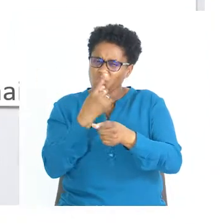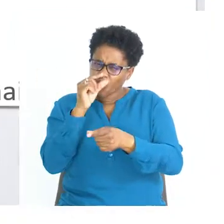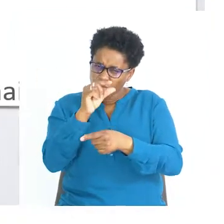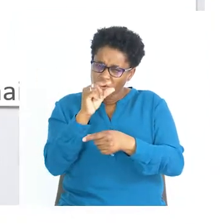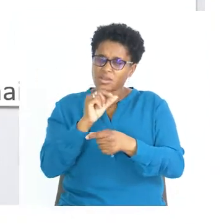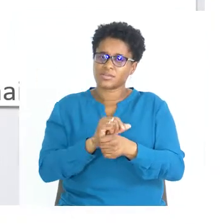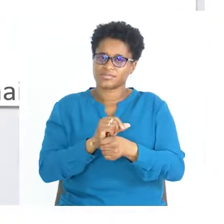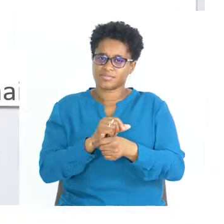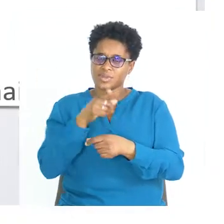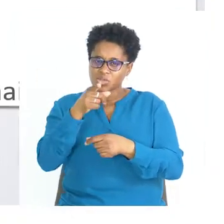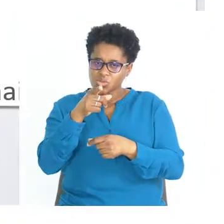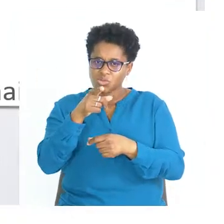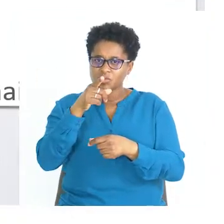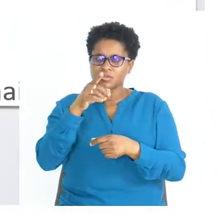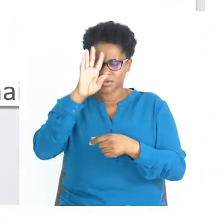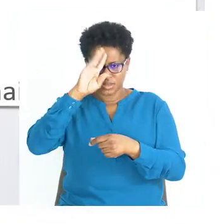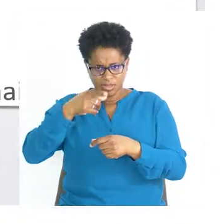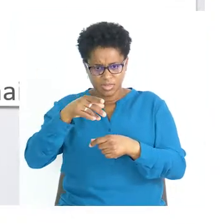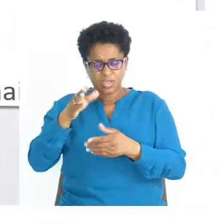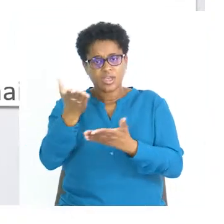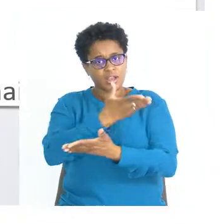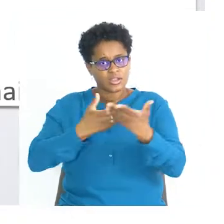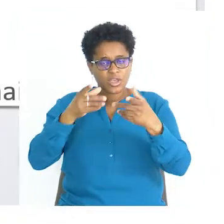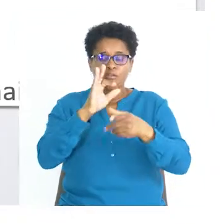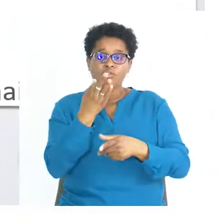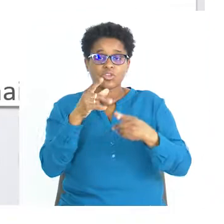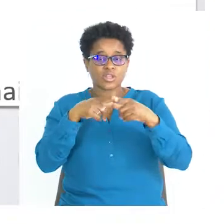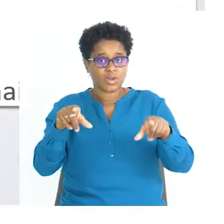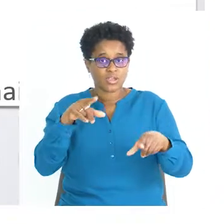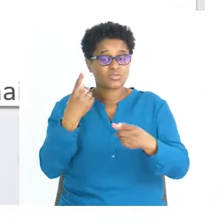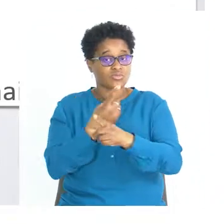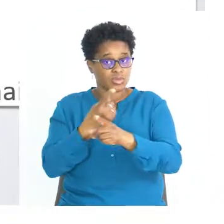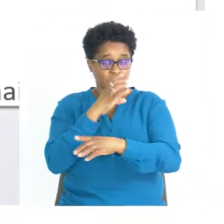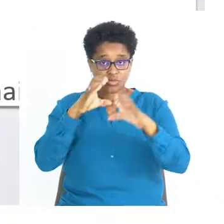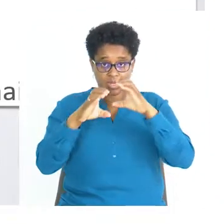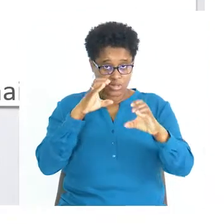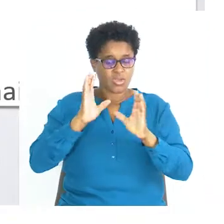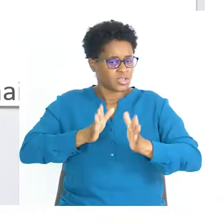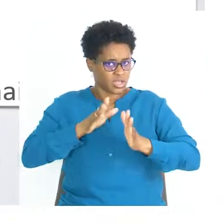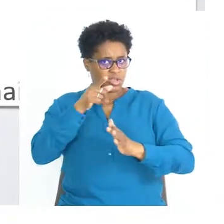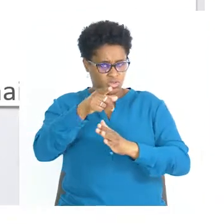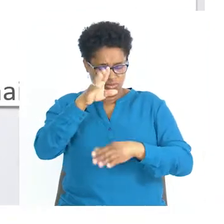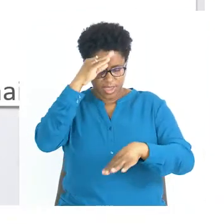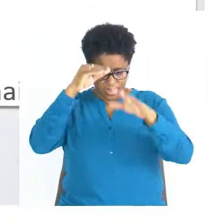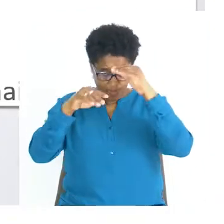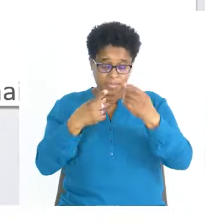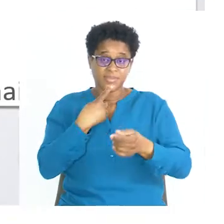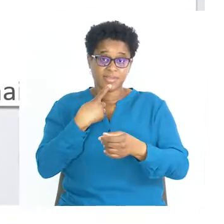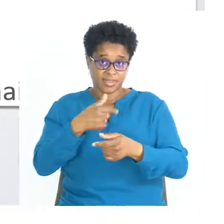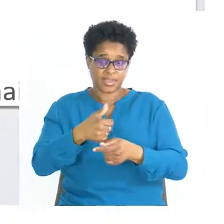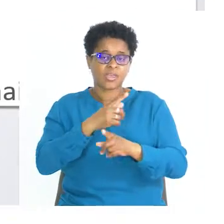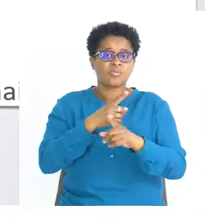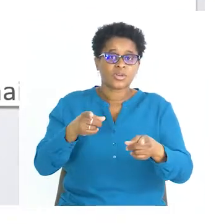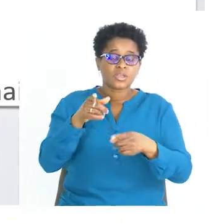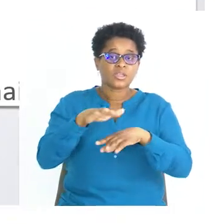conta. Tens que relacionar as funções de linguagens com os elementos da comunicação. Já vais compreender o porquê que